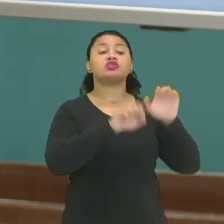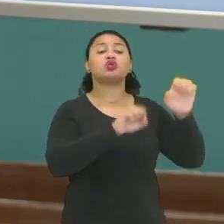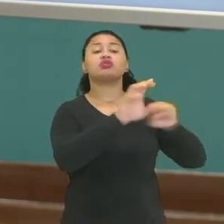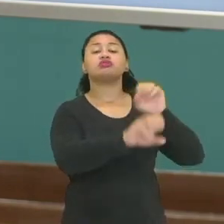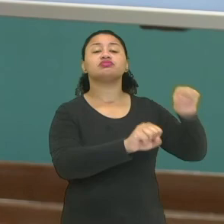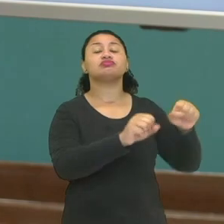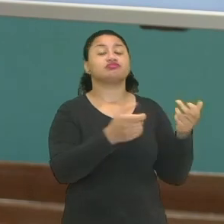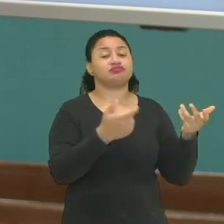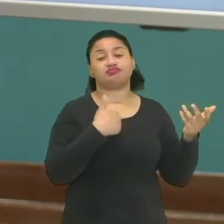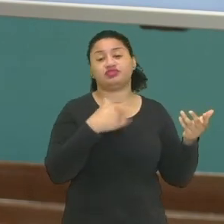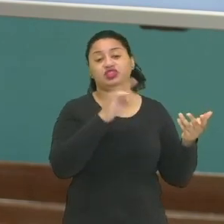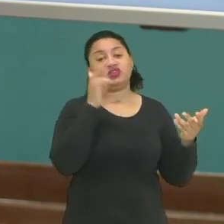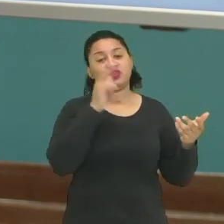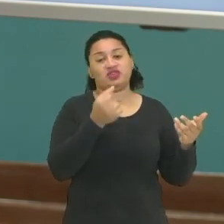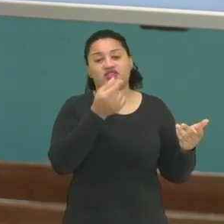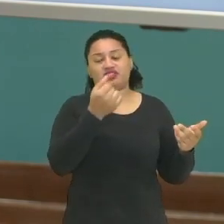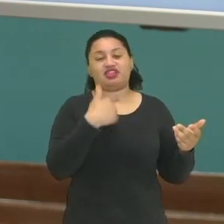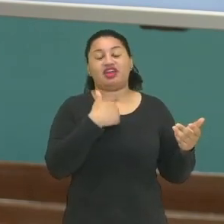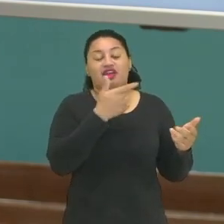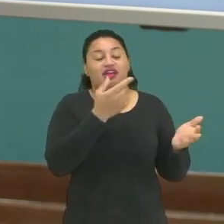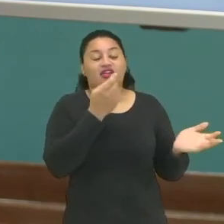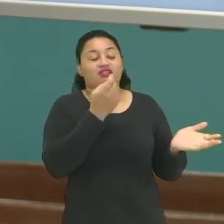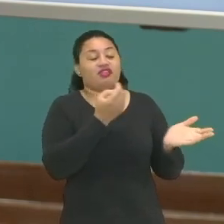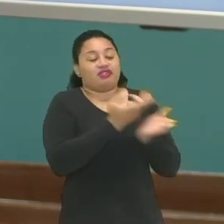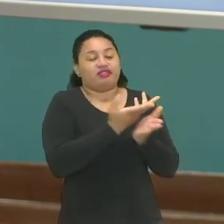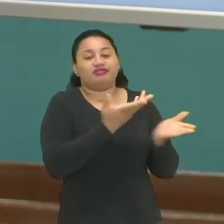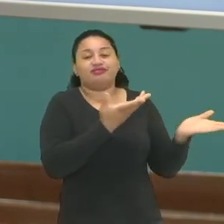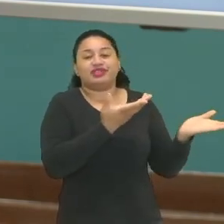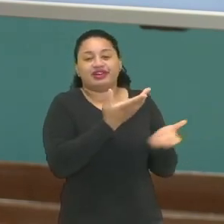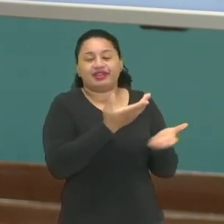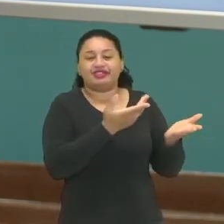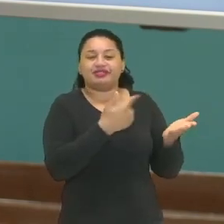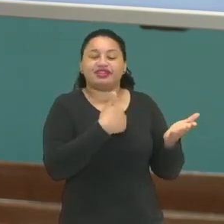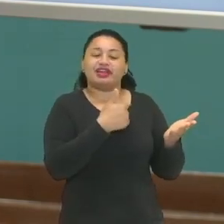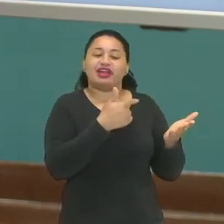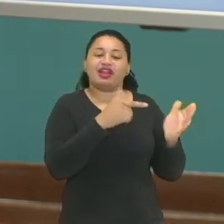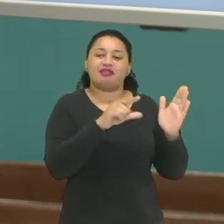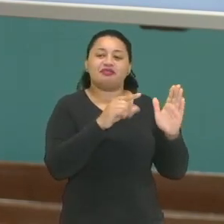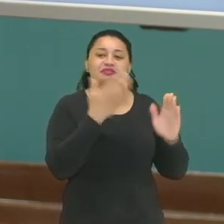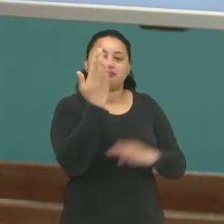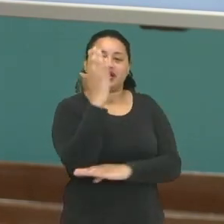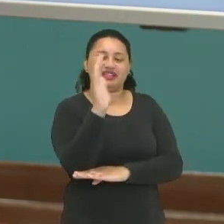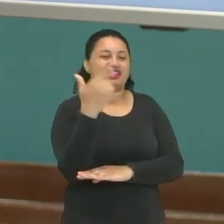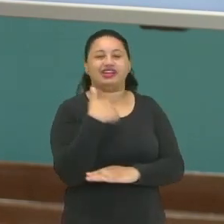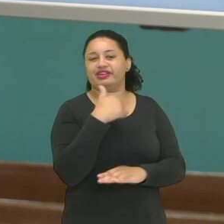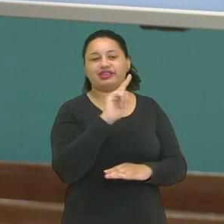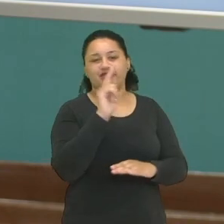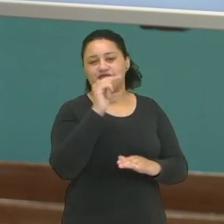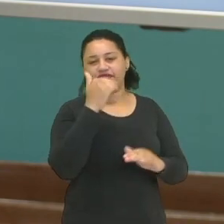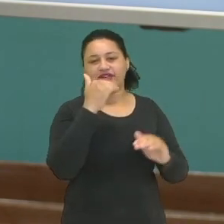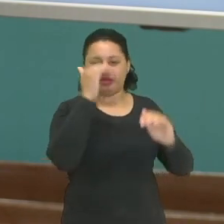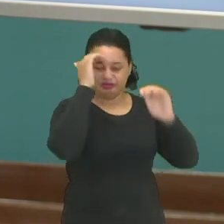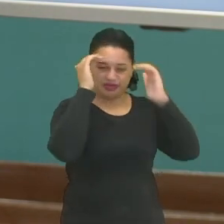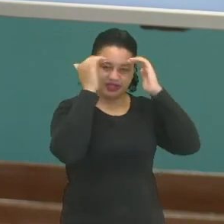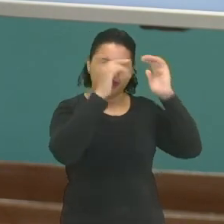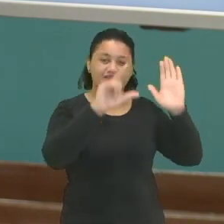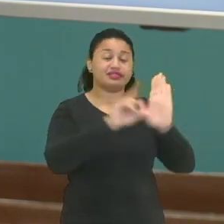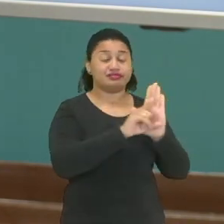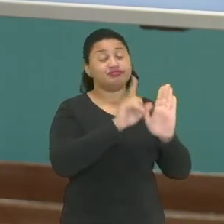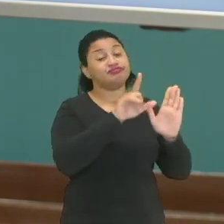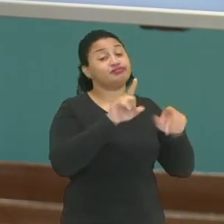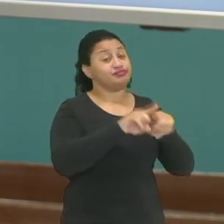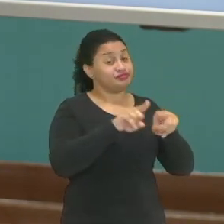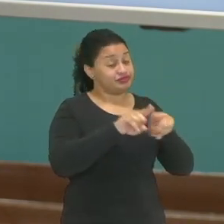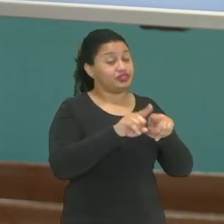atravessador. Então, e o comprador aí, que compra a madeira de forma ilegal, também contribui com o desmatamento, né, ilegal. Isso é um